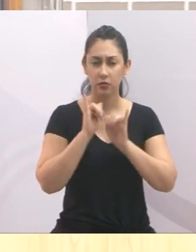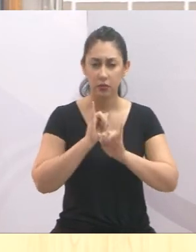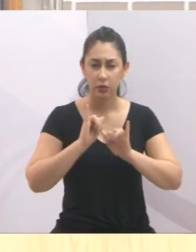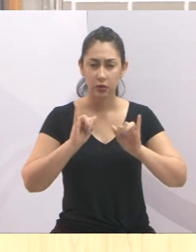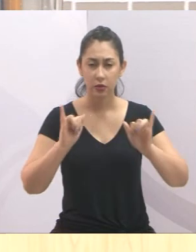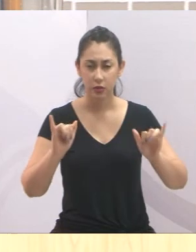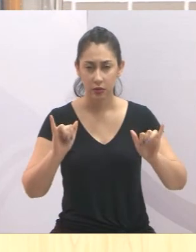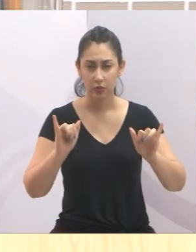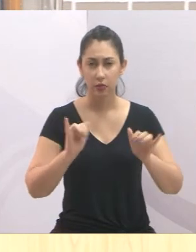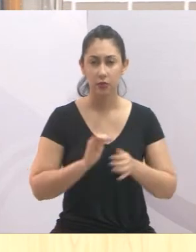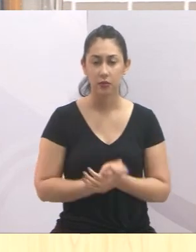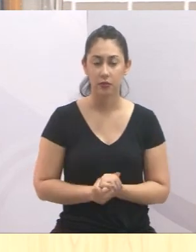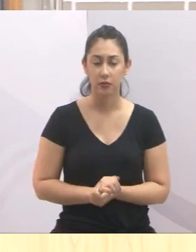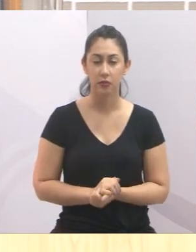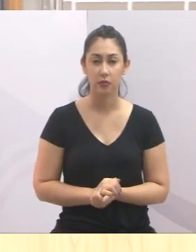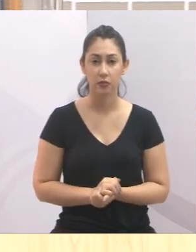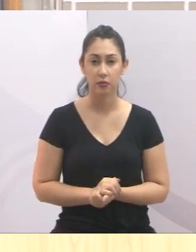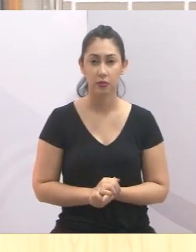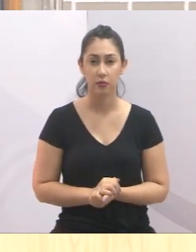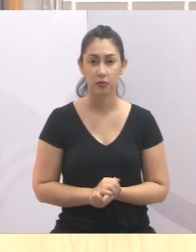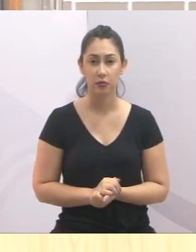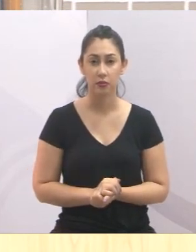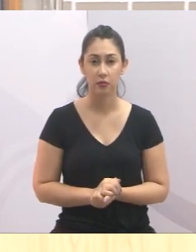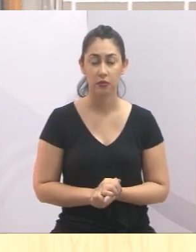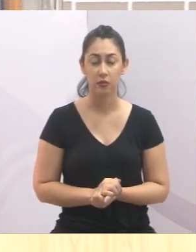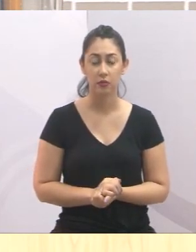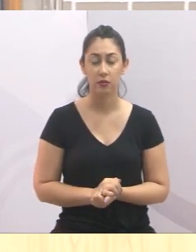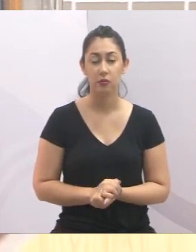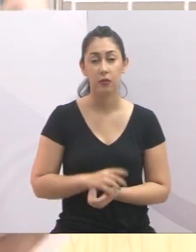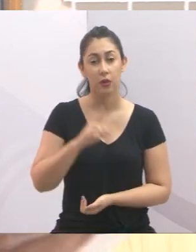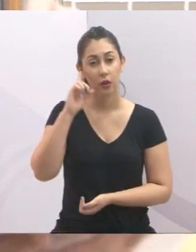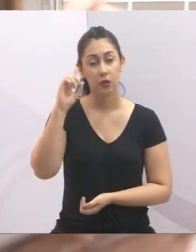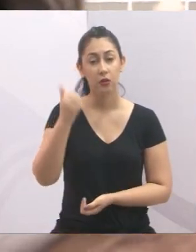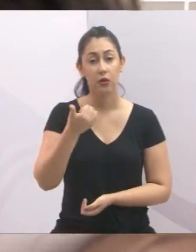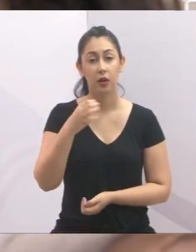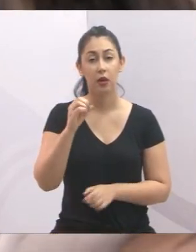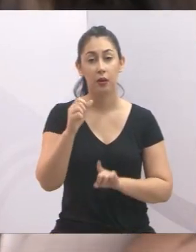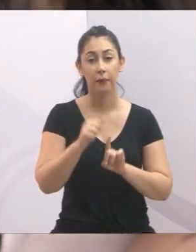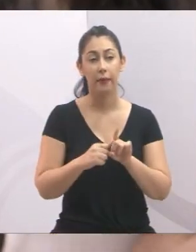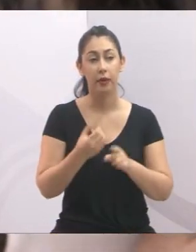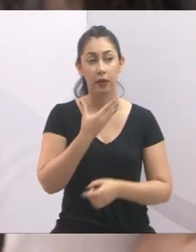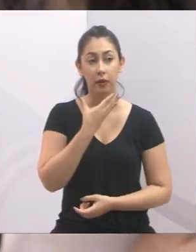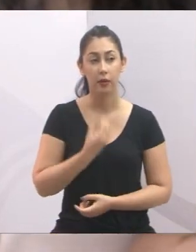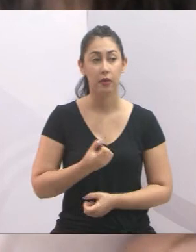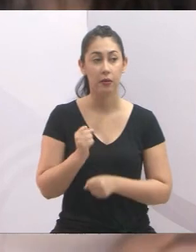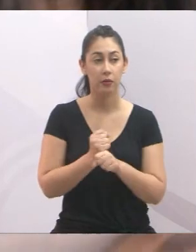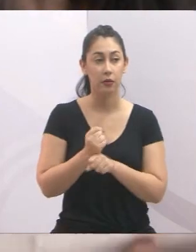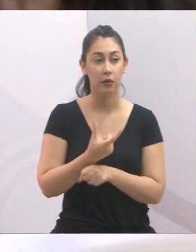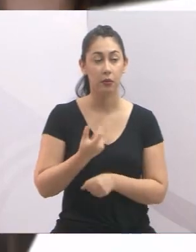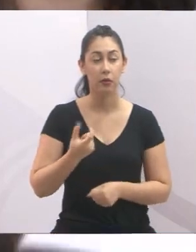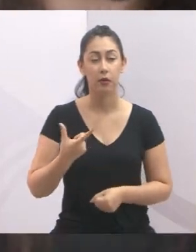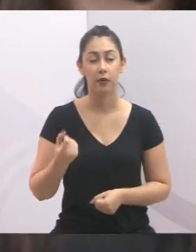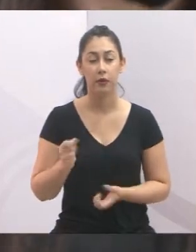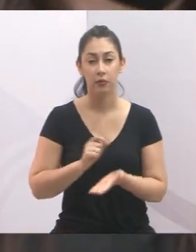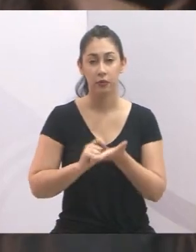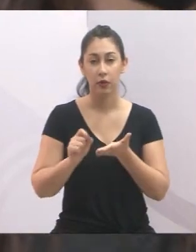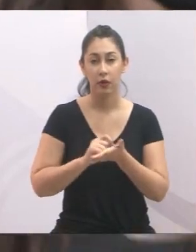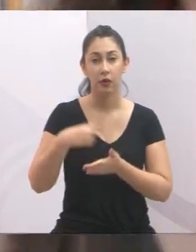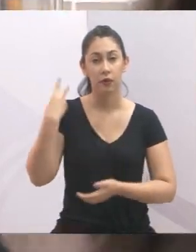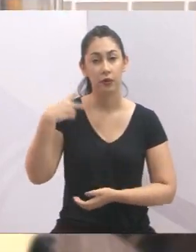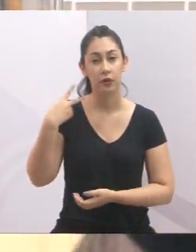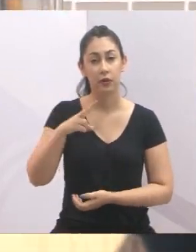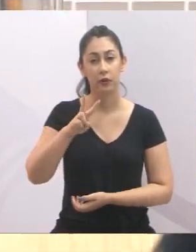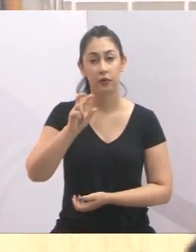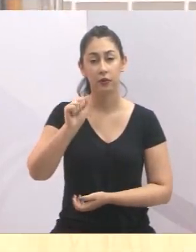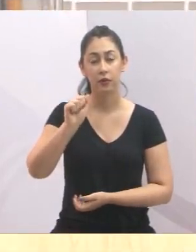da presente manifestação. Sala das Sessões, 10 de dezembro de 2020, autoria vereador